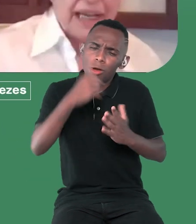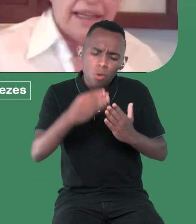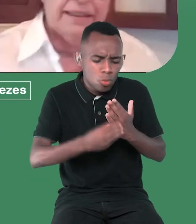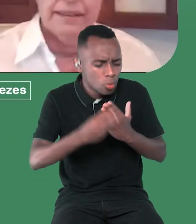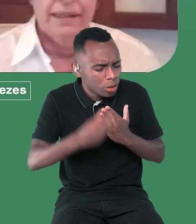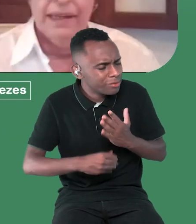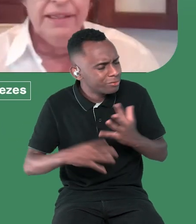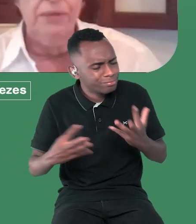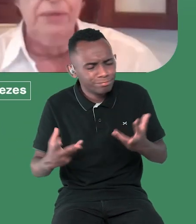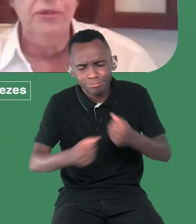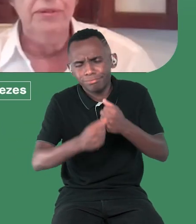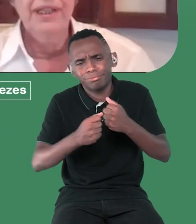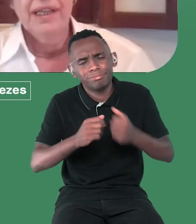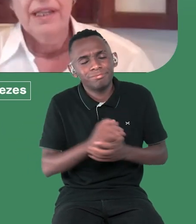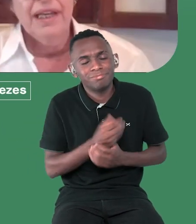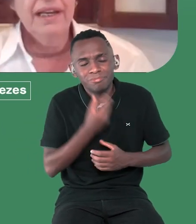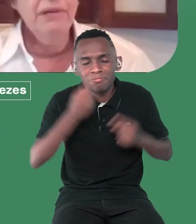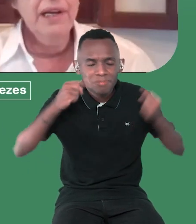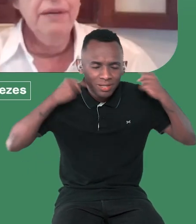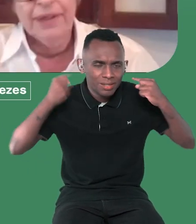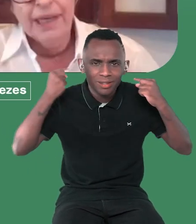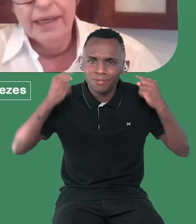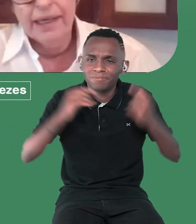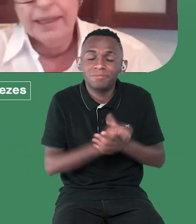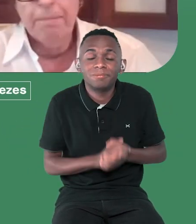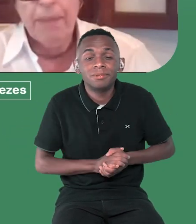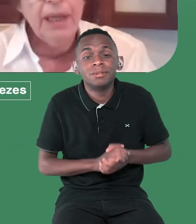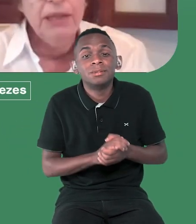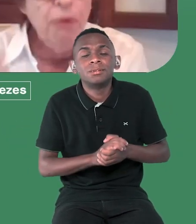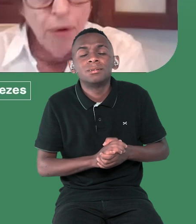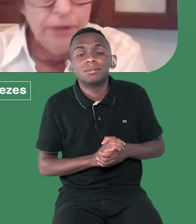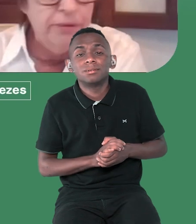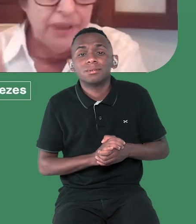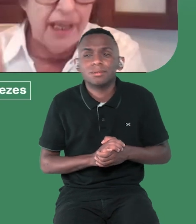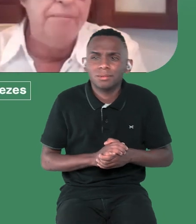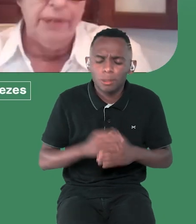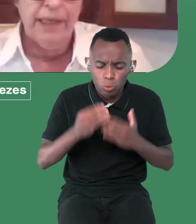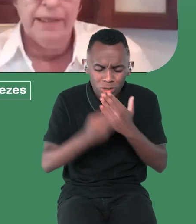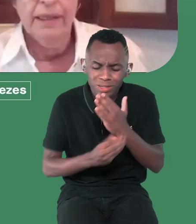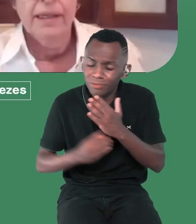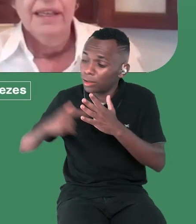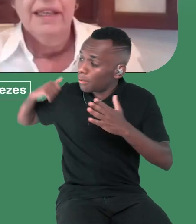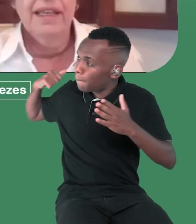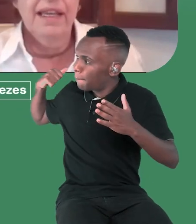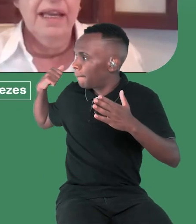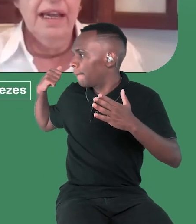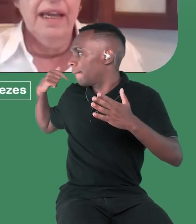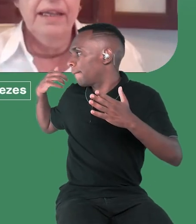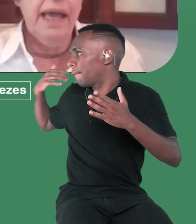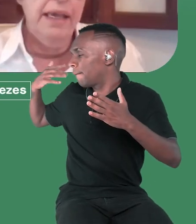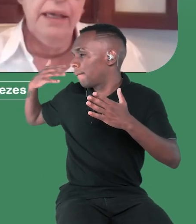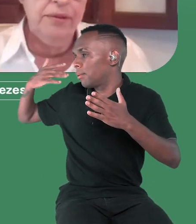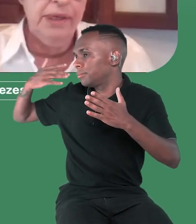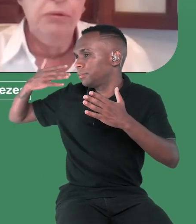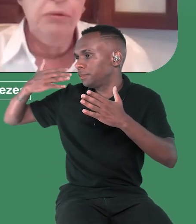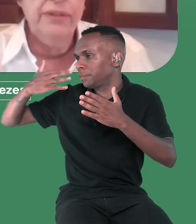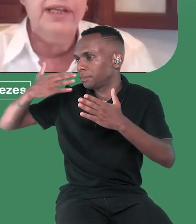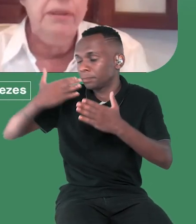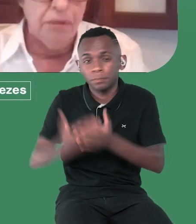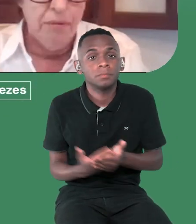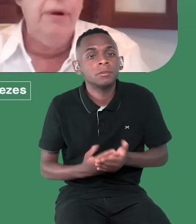coisa mais linda do mundo. Ele é um livro que se perpetuou no tempo, né? E é isso